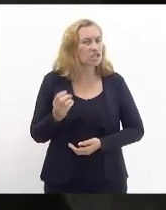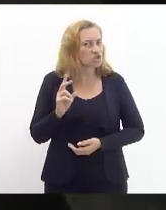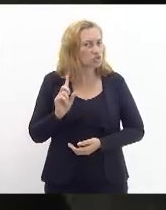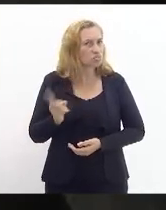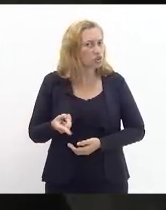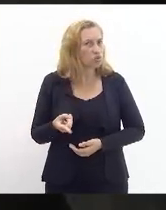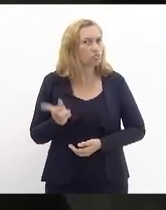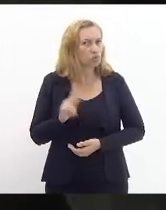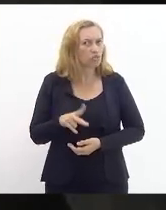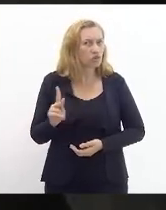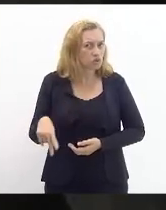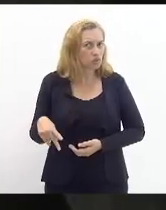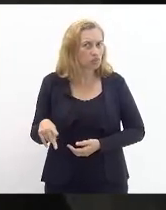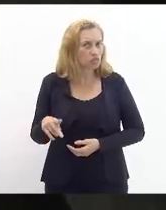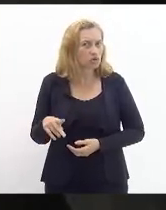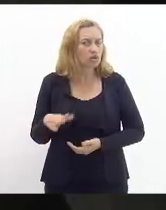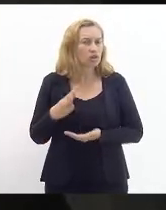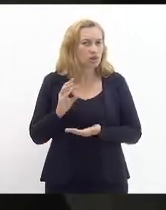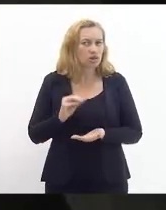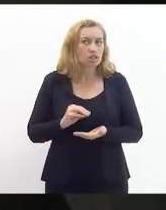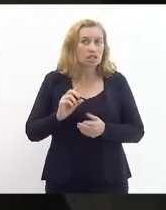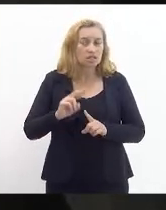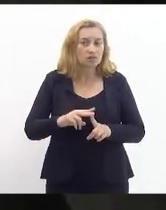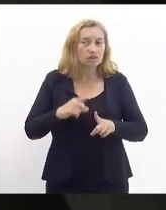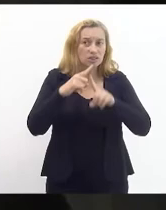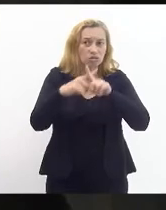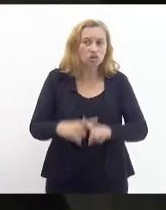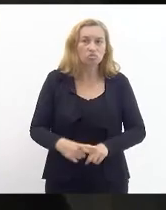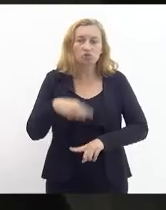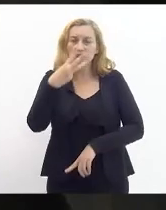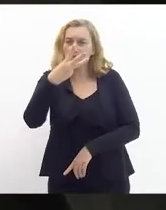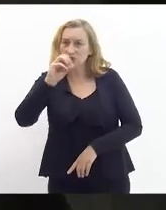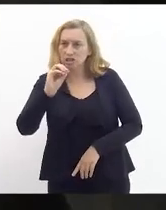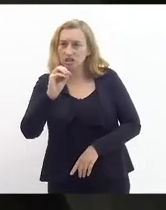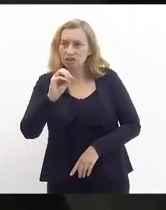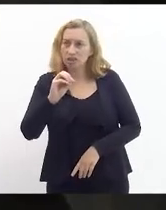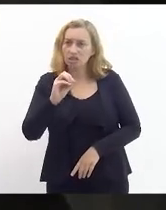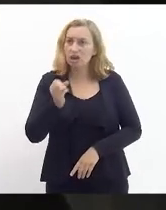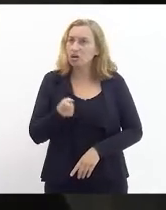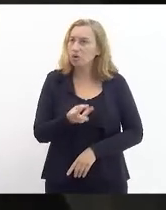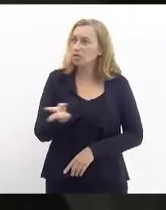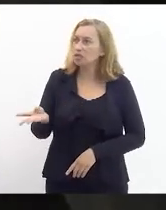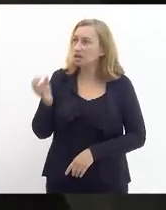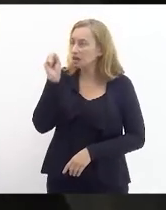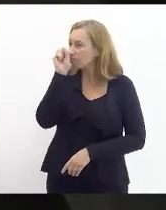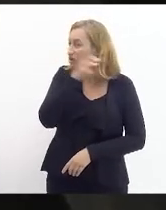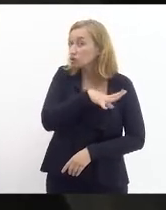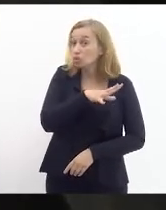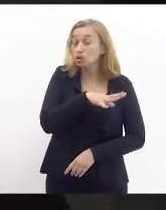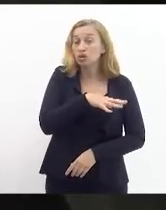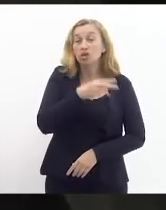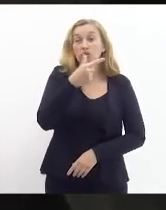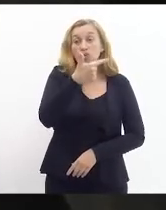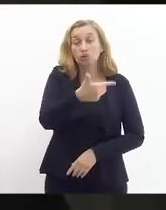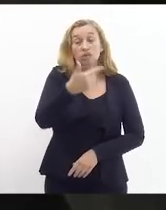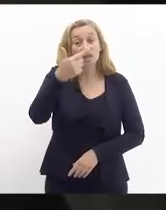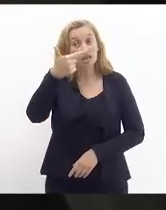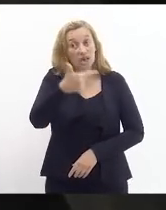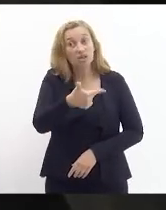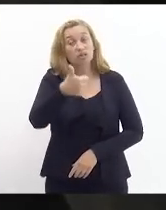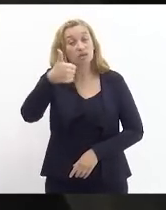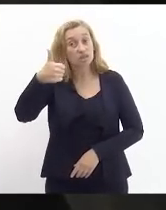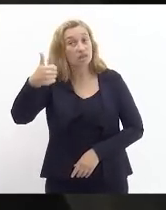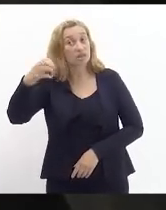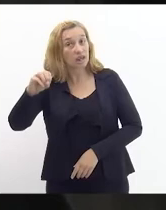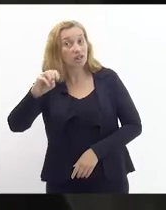professores faltante né se você pode aplicar isso por 30 alunos Você tem uma quantidade absurda de 210 mil